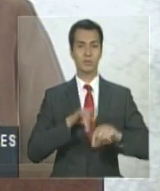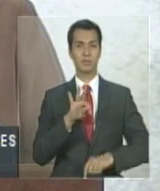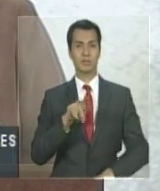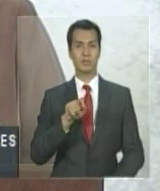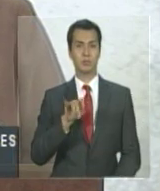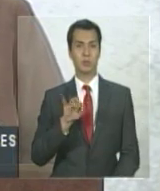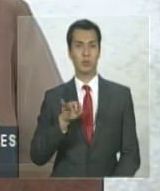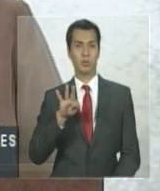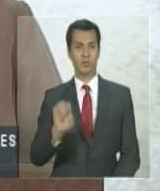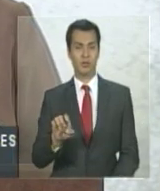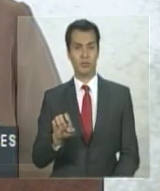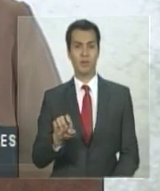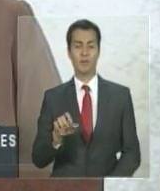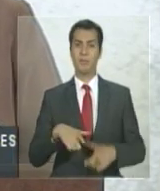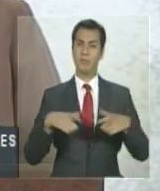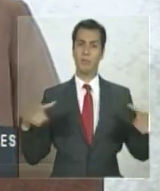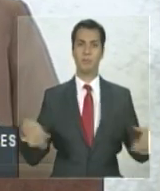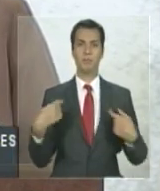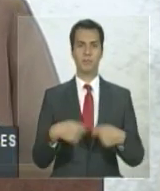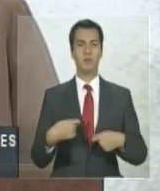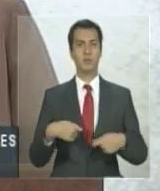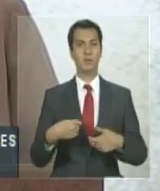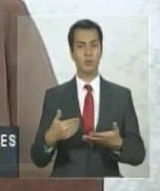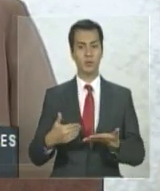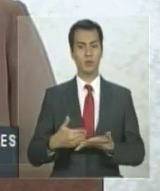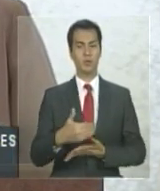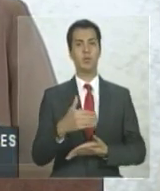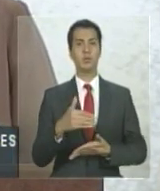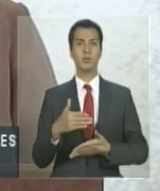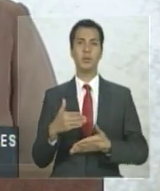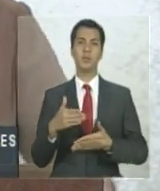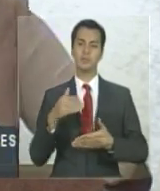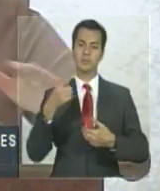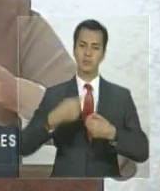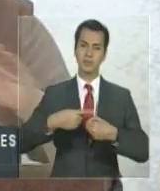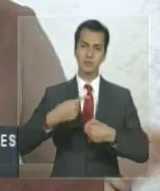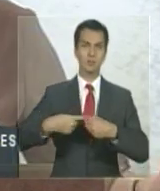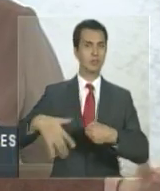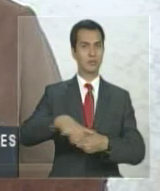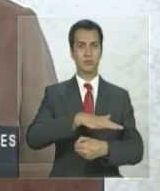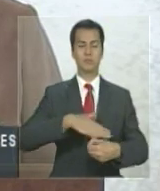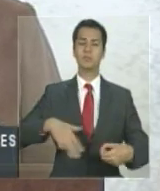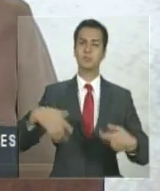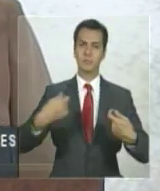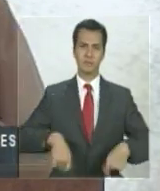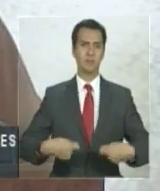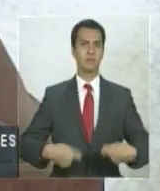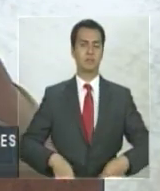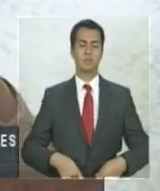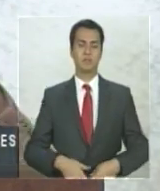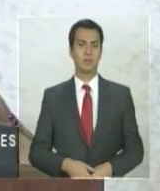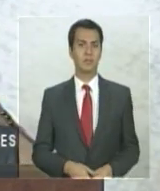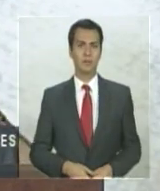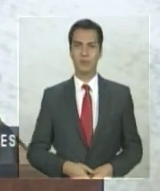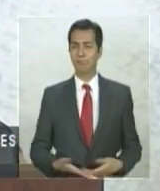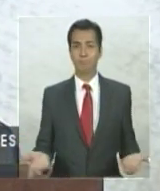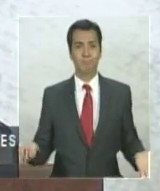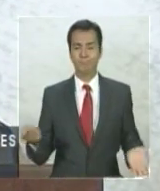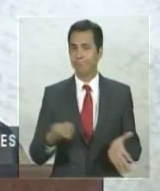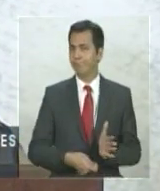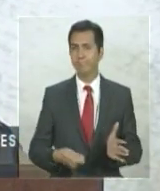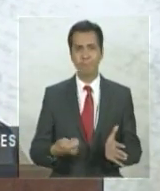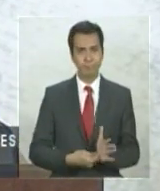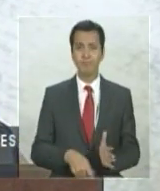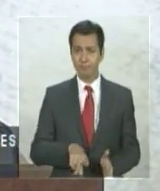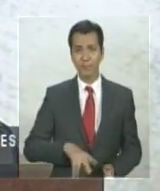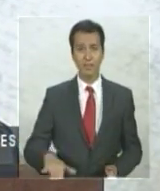transporte de massa, a forma preferencial de entrar nos grandes centros urbanos. Isso é inexorável. É inexorável porque não vai